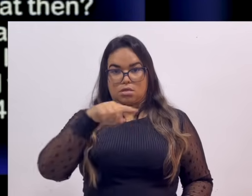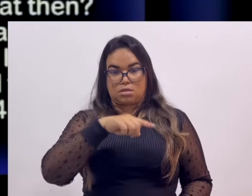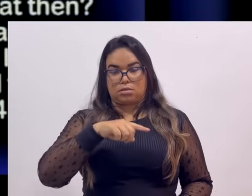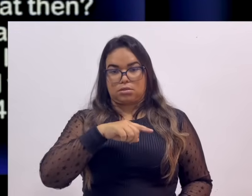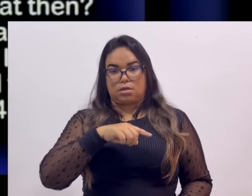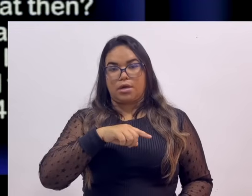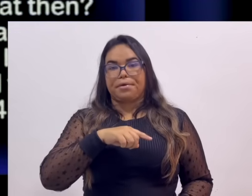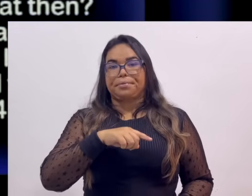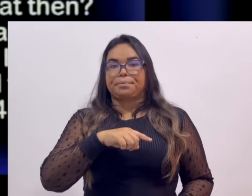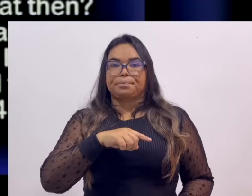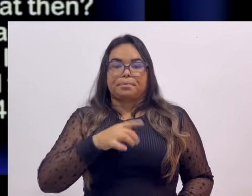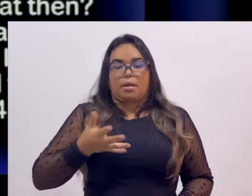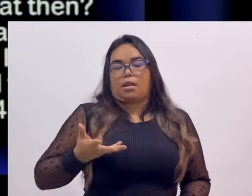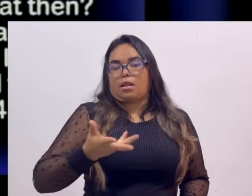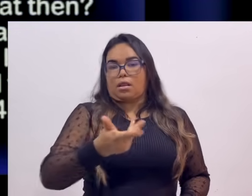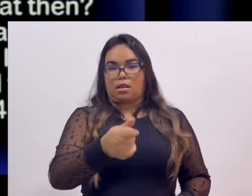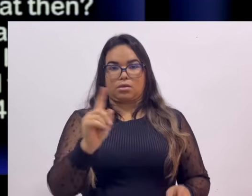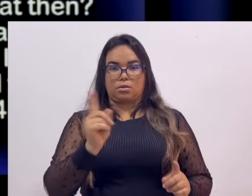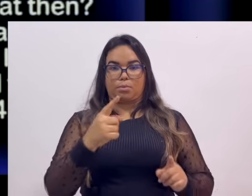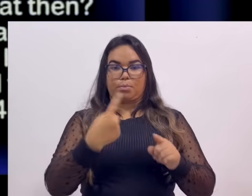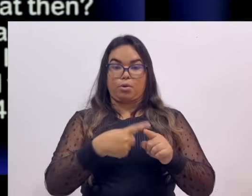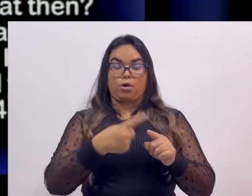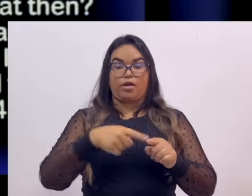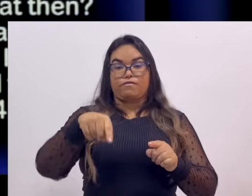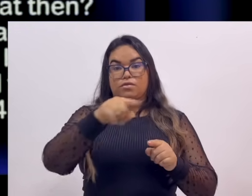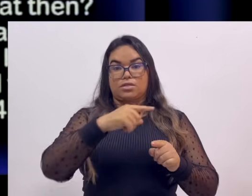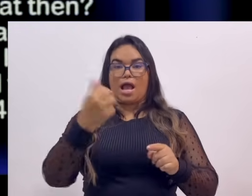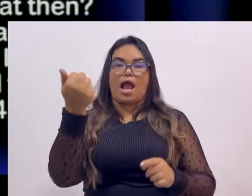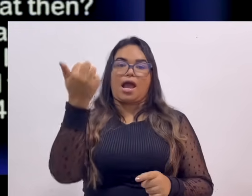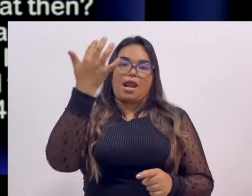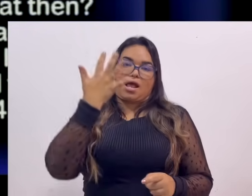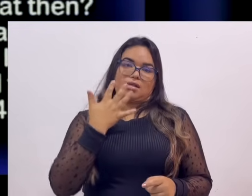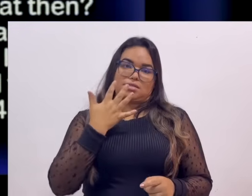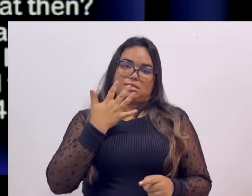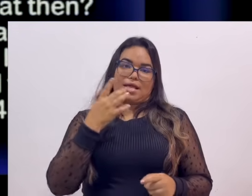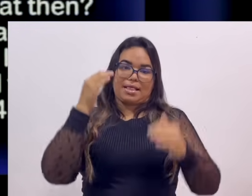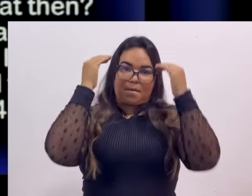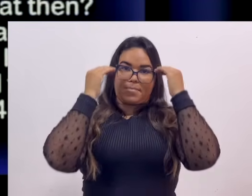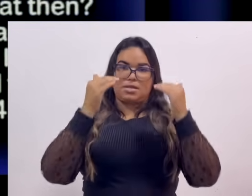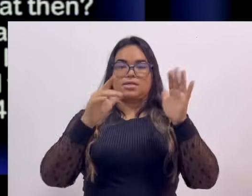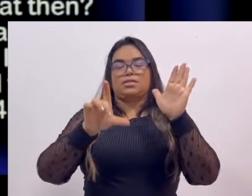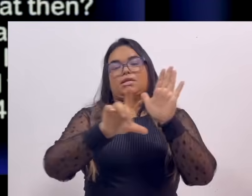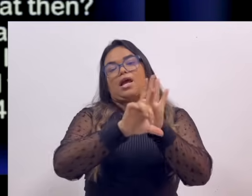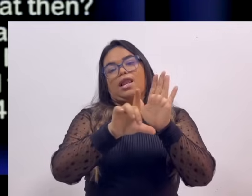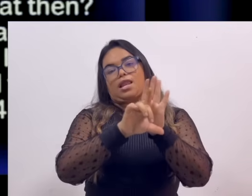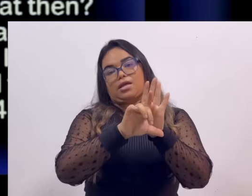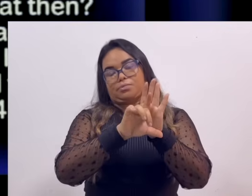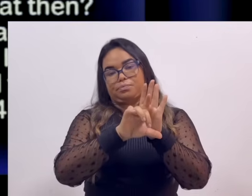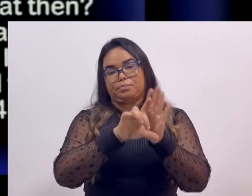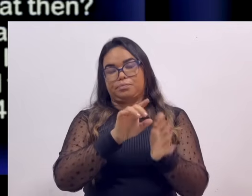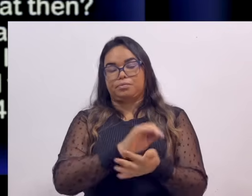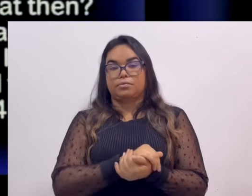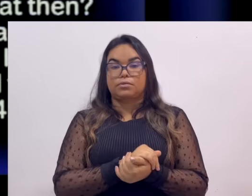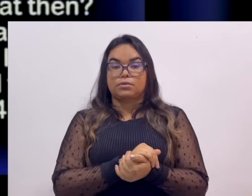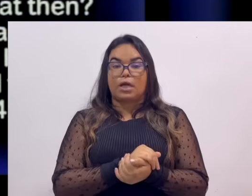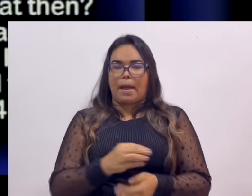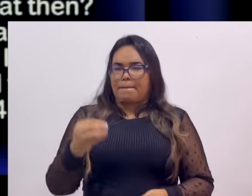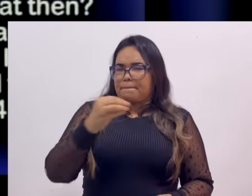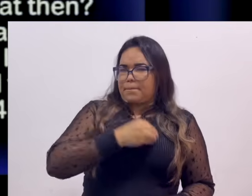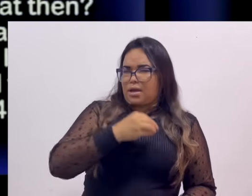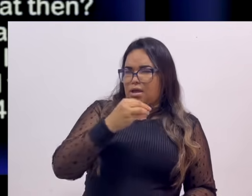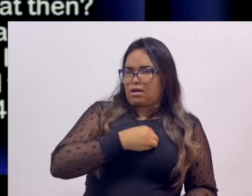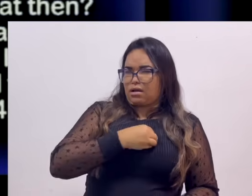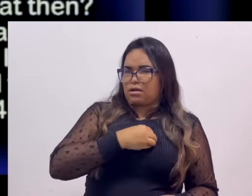não estáis debaixo da lei, mas debaixo da graça. Pois que? Pecaremos porque